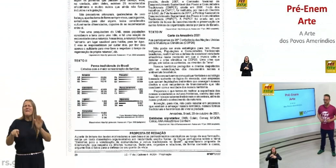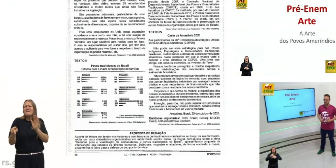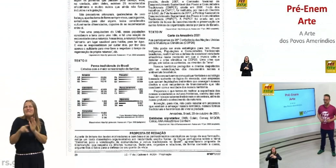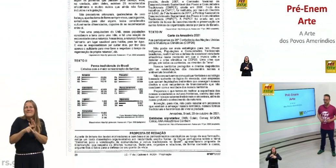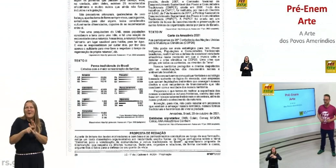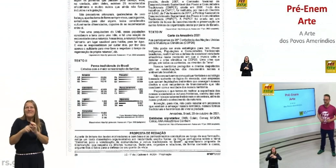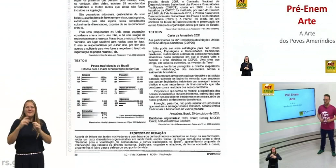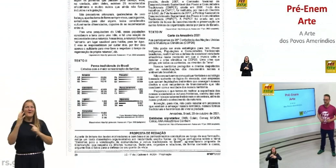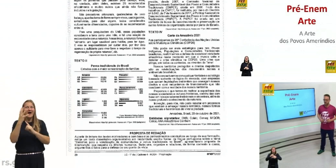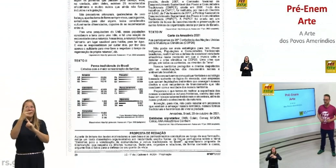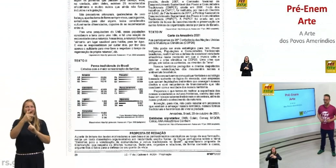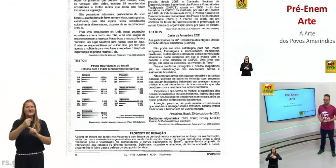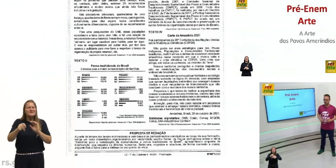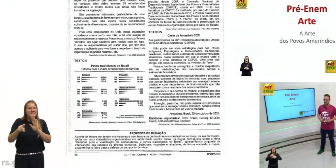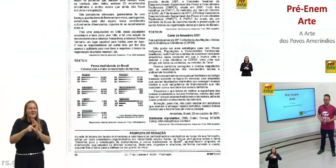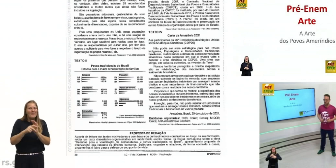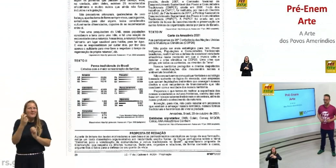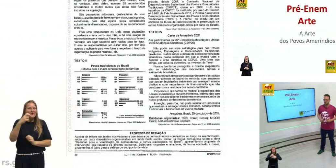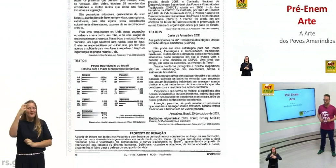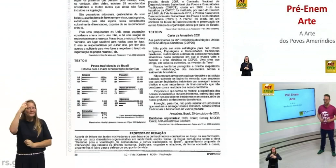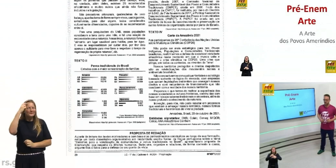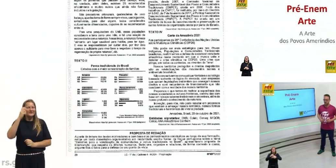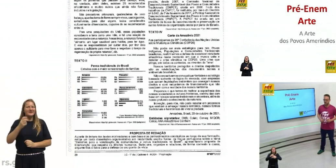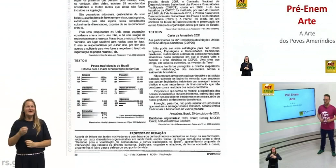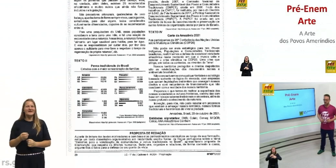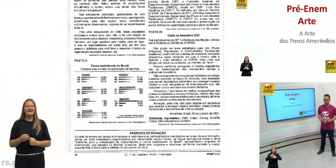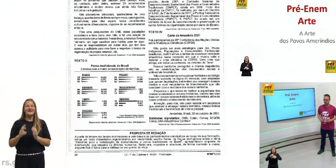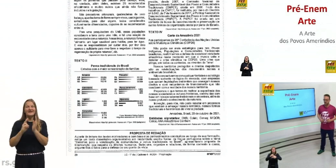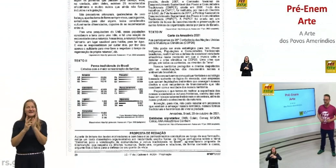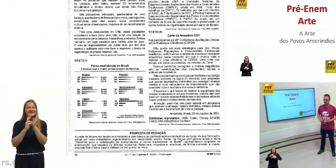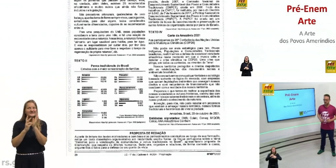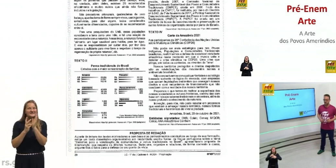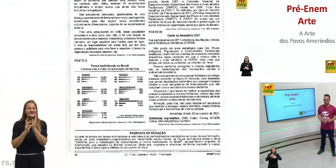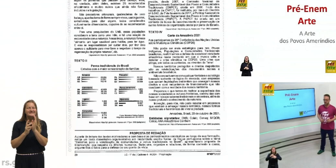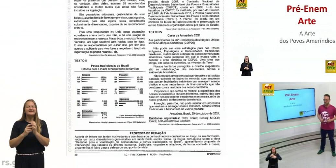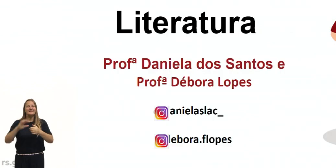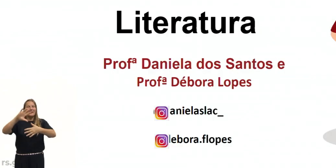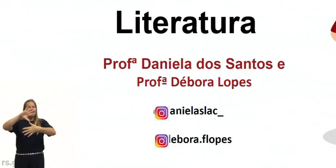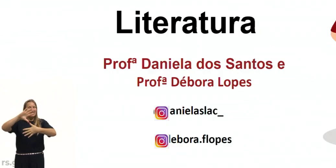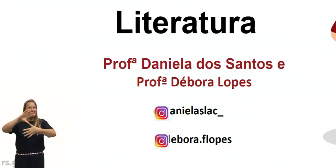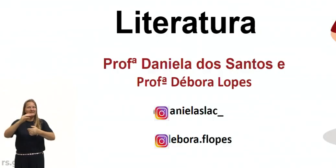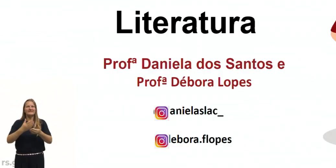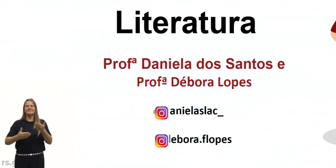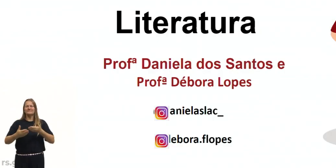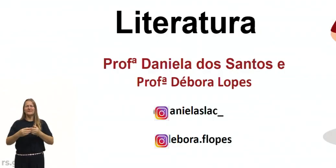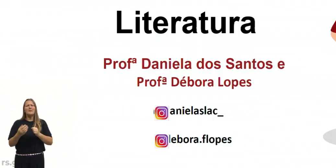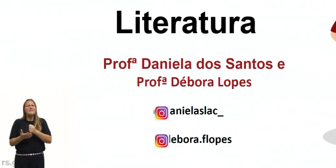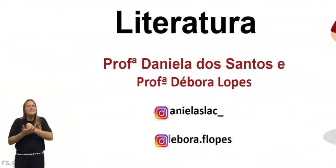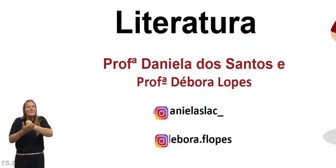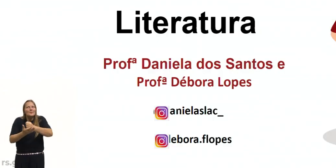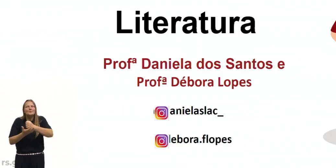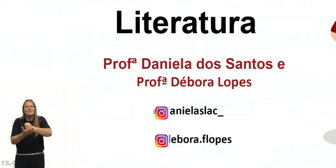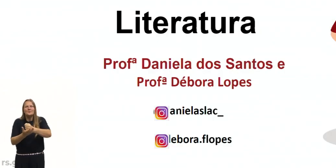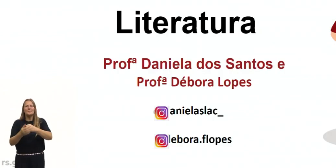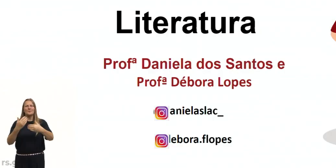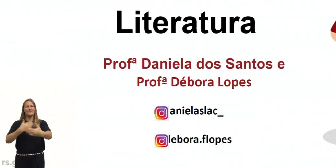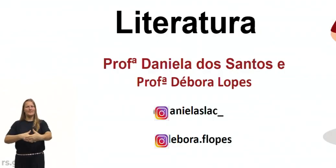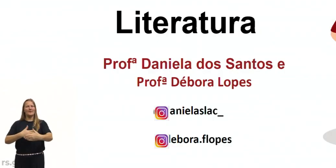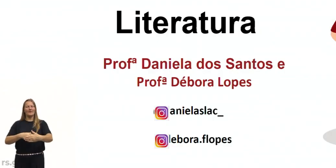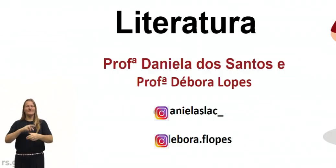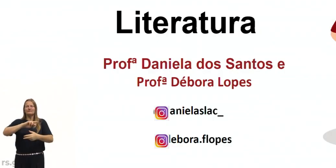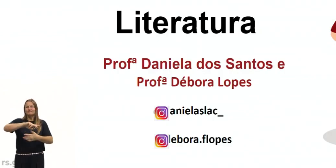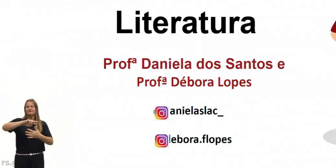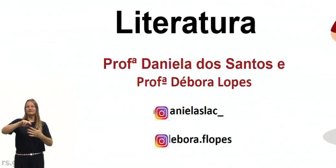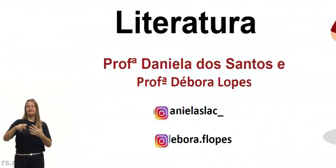ameríndios tá então a gente tem aí bastante coisa de arte contribuiu para vocês Nas